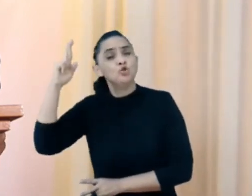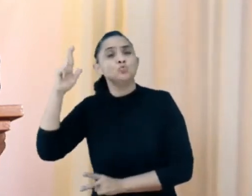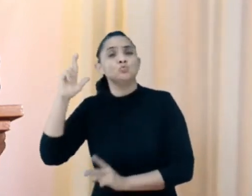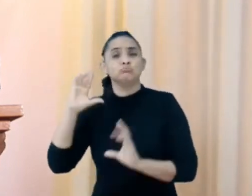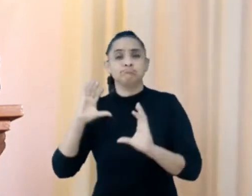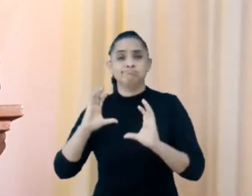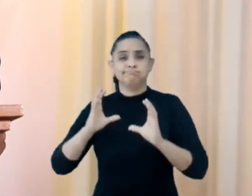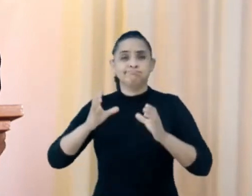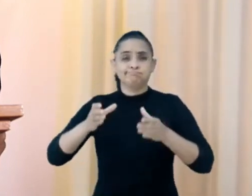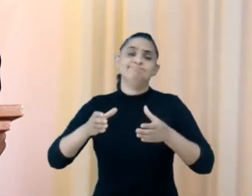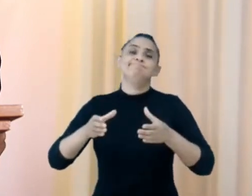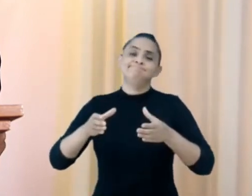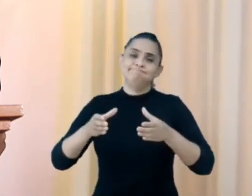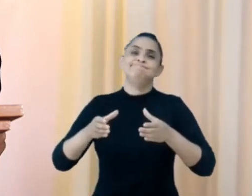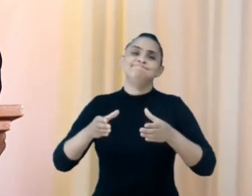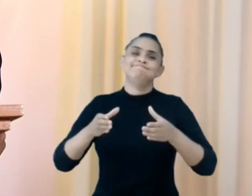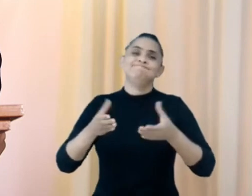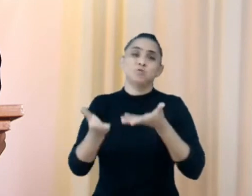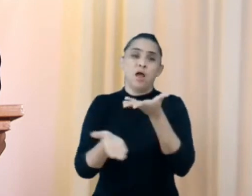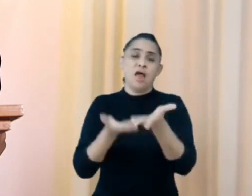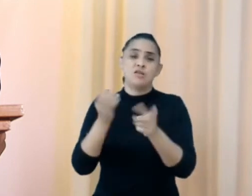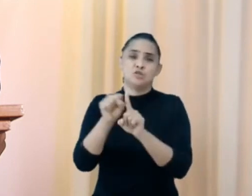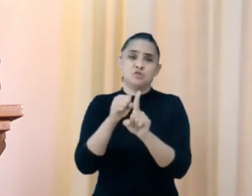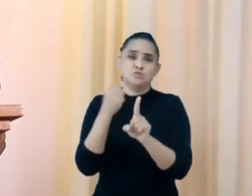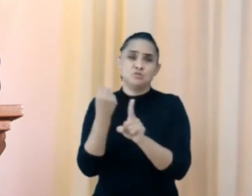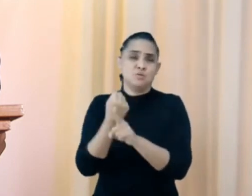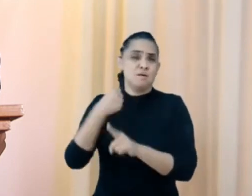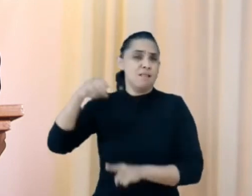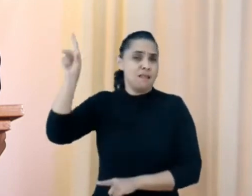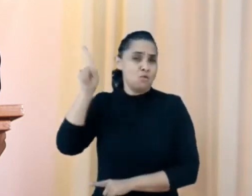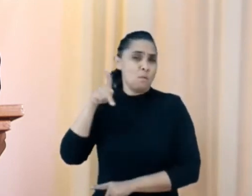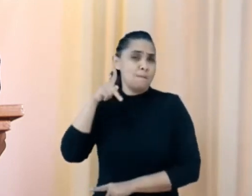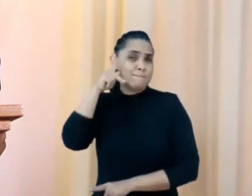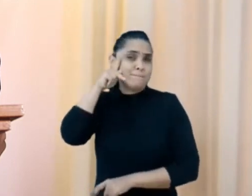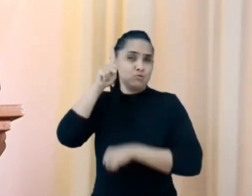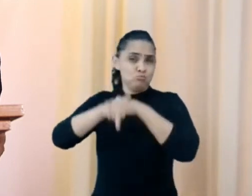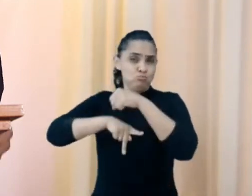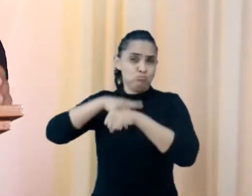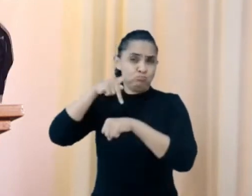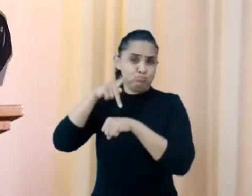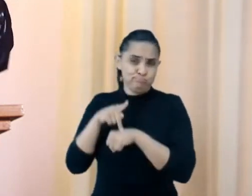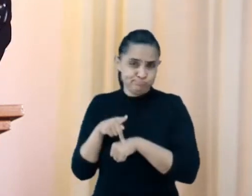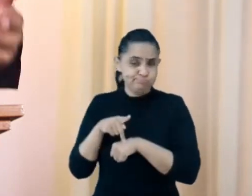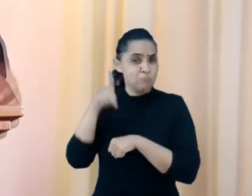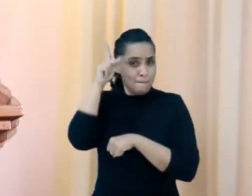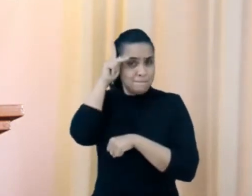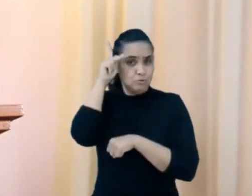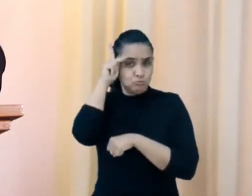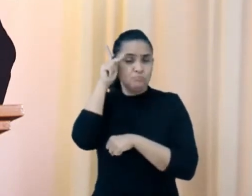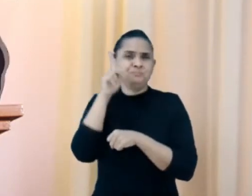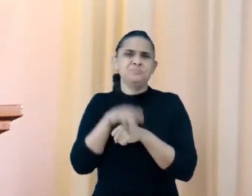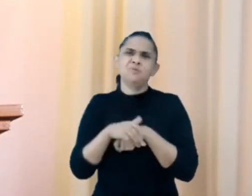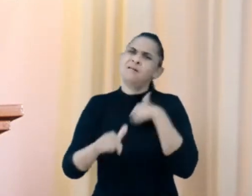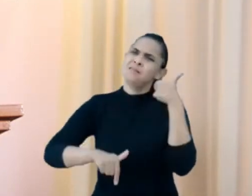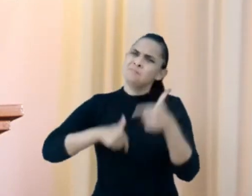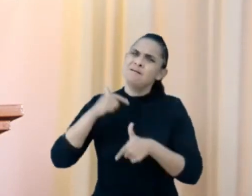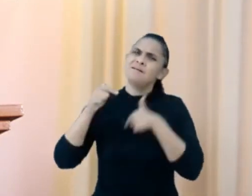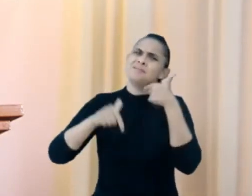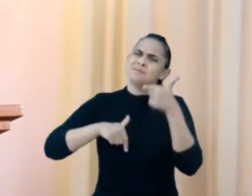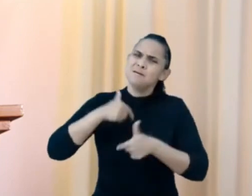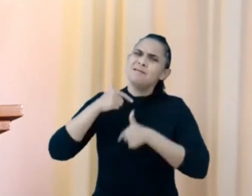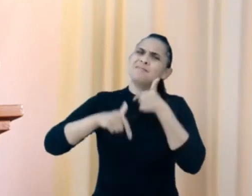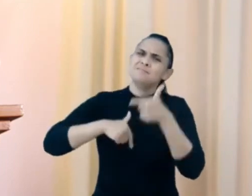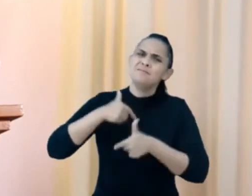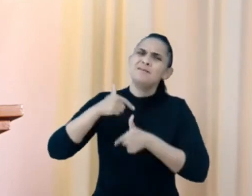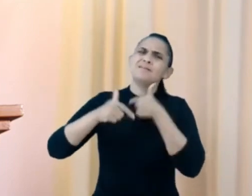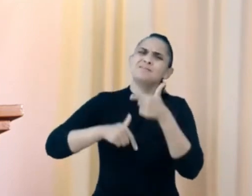da União Peruana, irmã Rosa Briones. Ela trabalhou com muito afinco durante esse período de